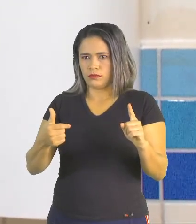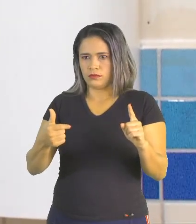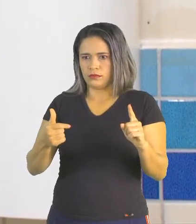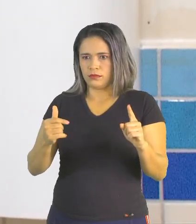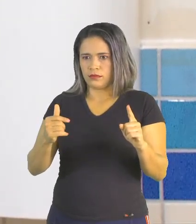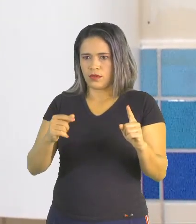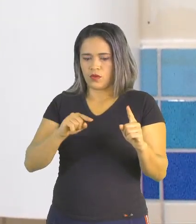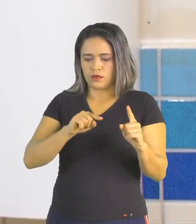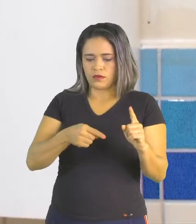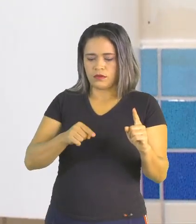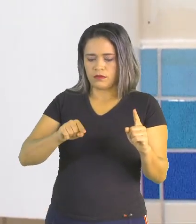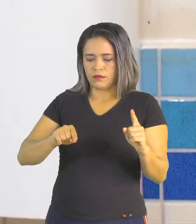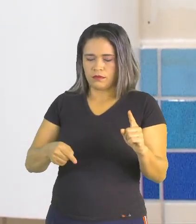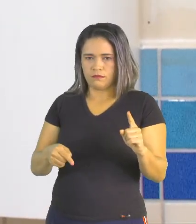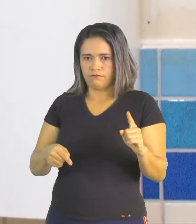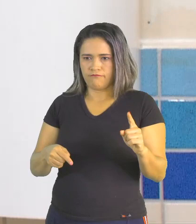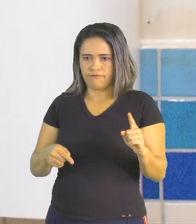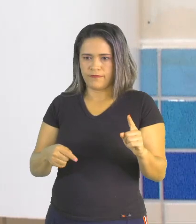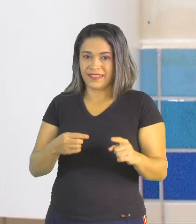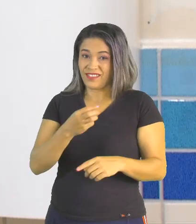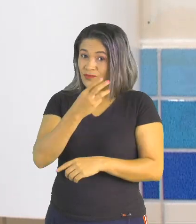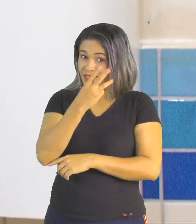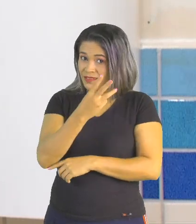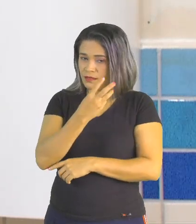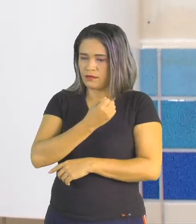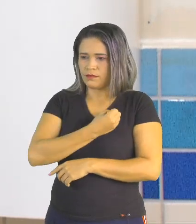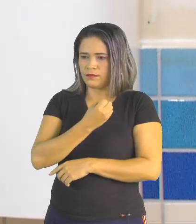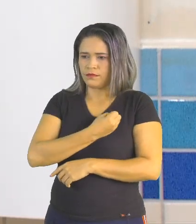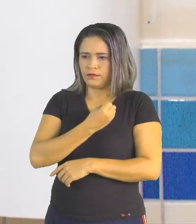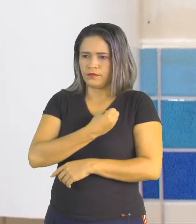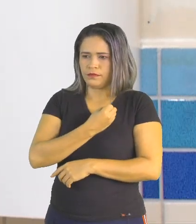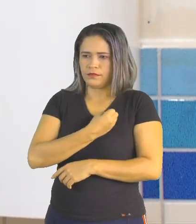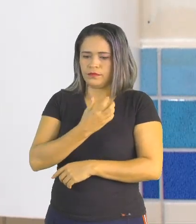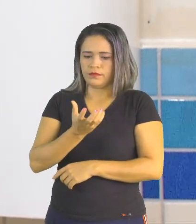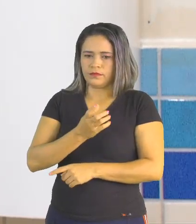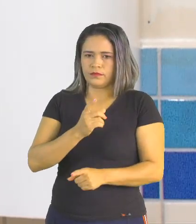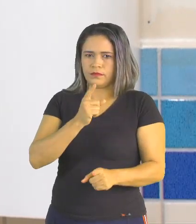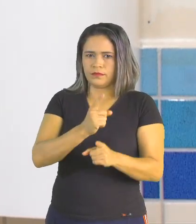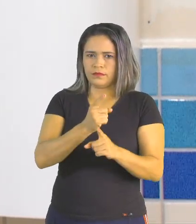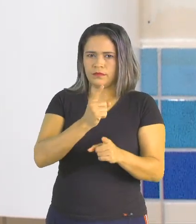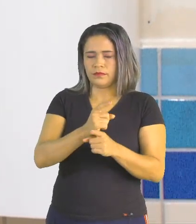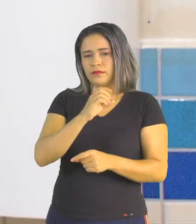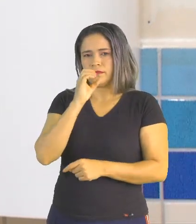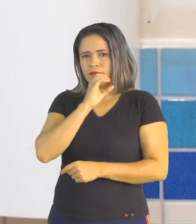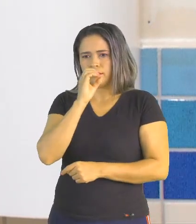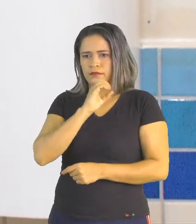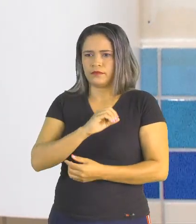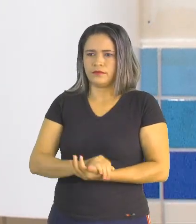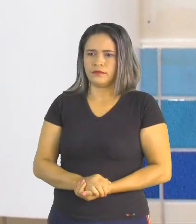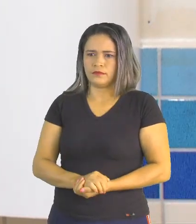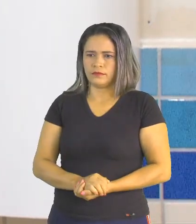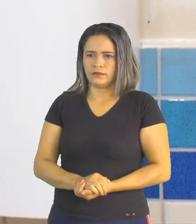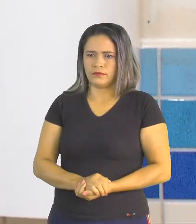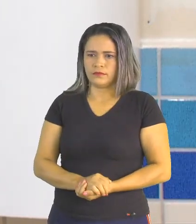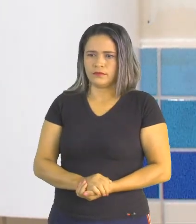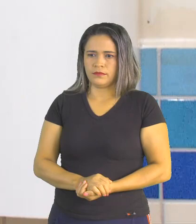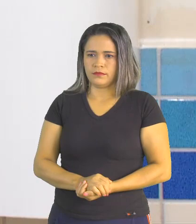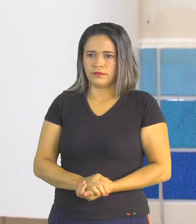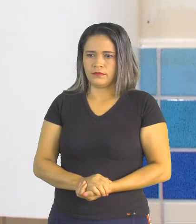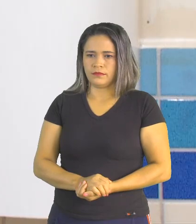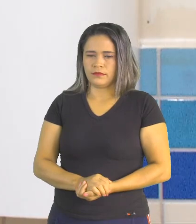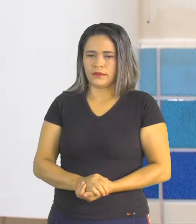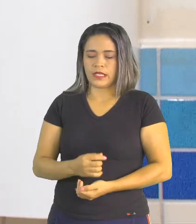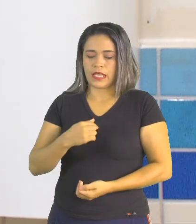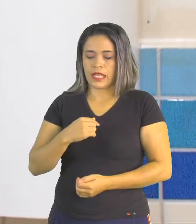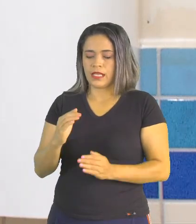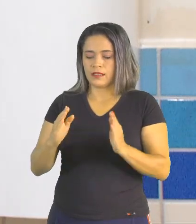pela vírgula. Então, são 3 números e eu vou encontrar rapidamente ele. Na lateral,